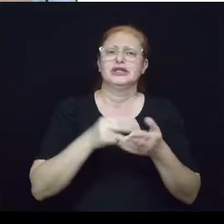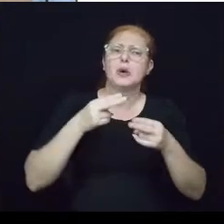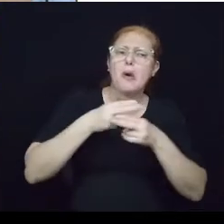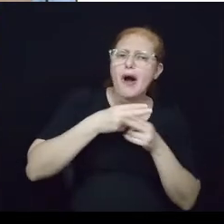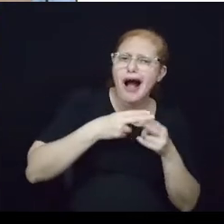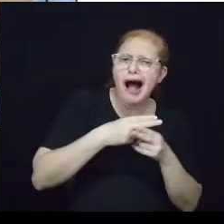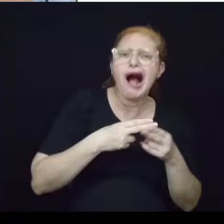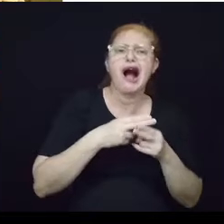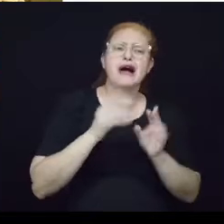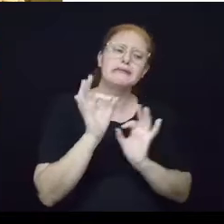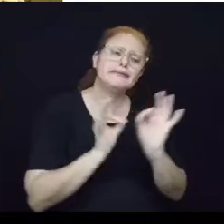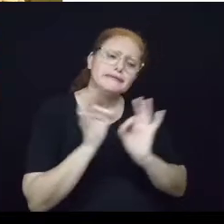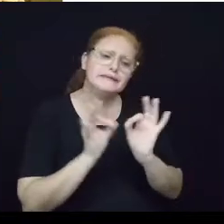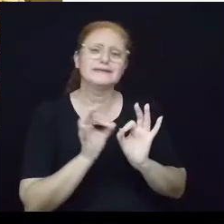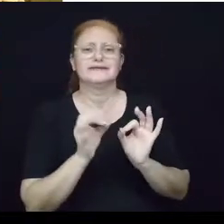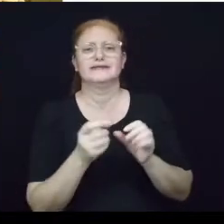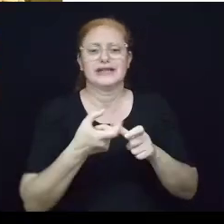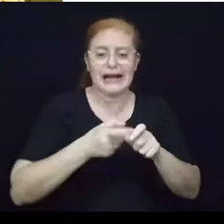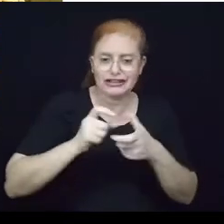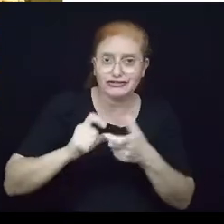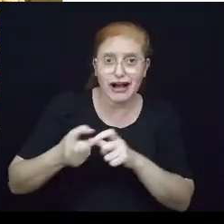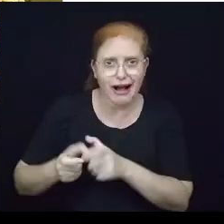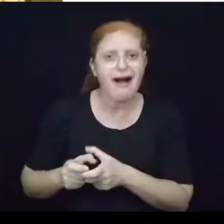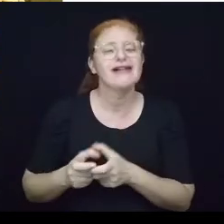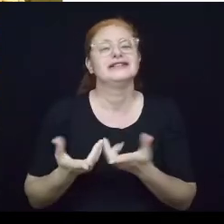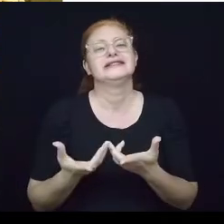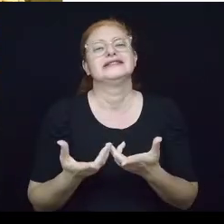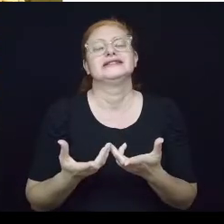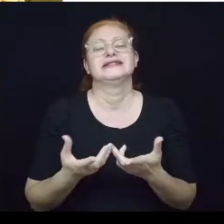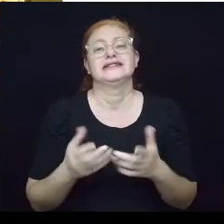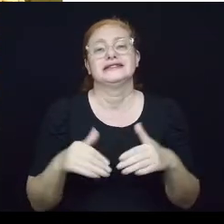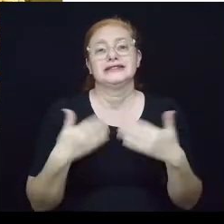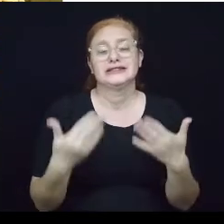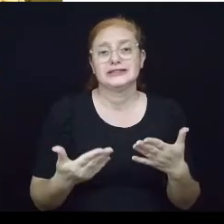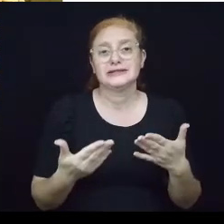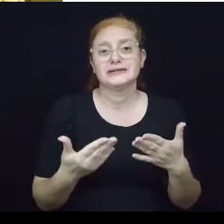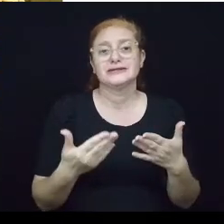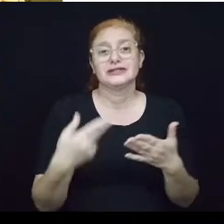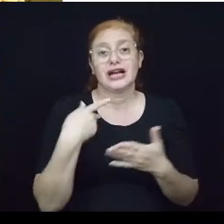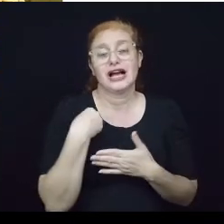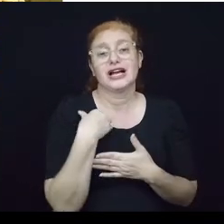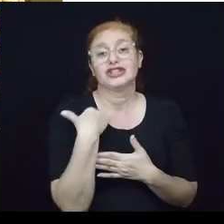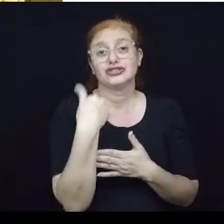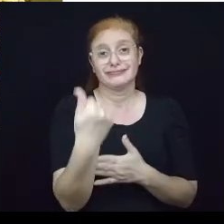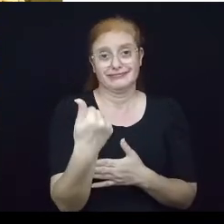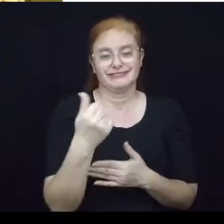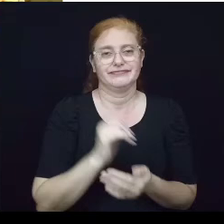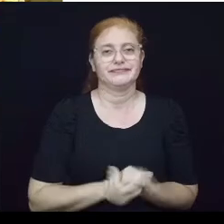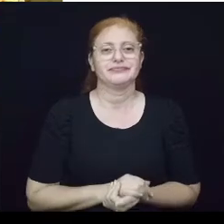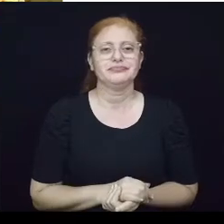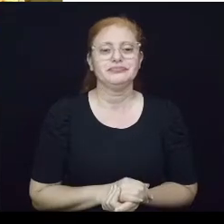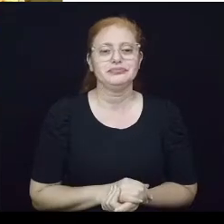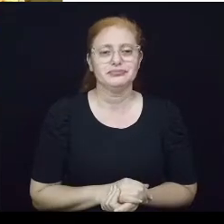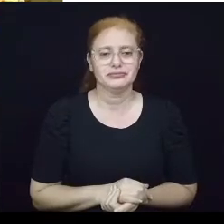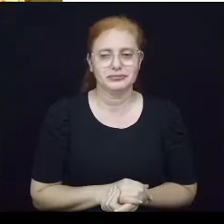serra, cortar e montar, e encaixar. E daí eles acabaram me procurando, né?